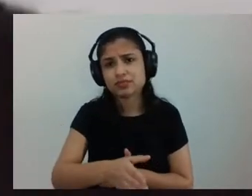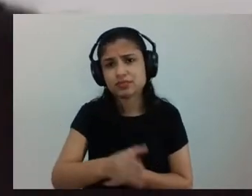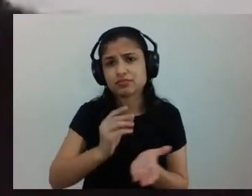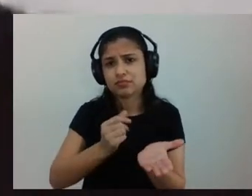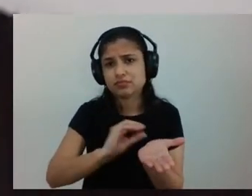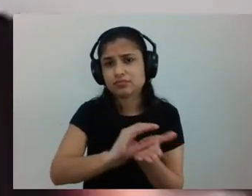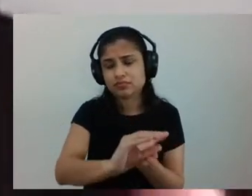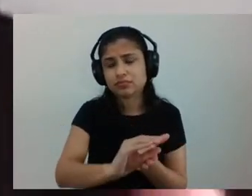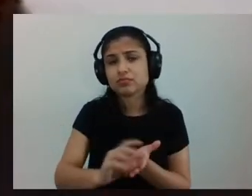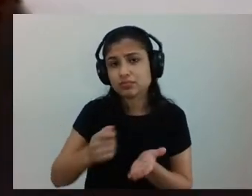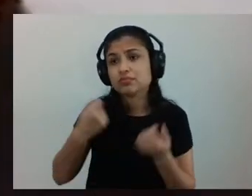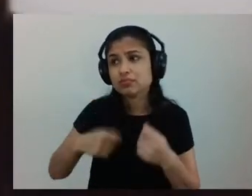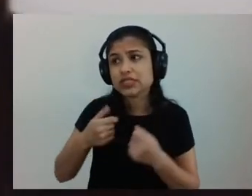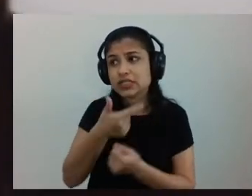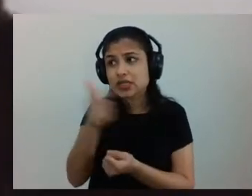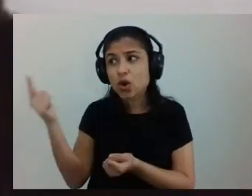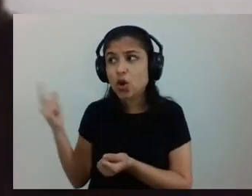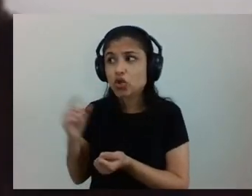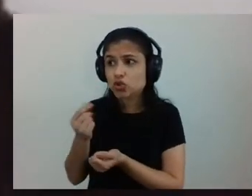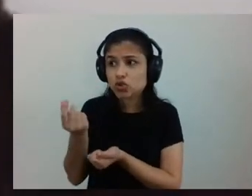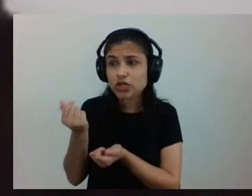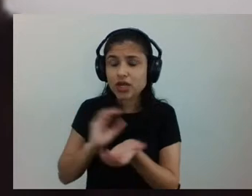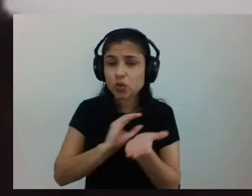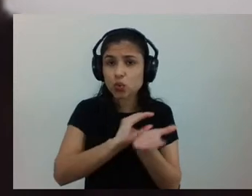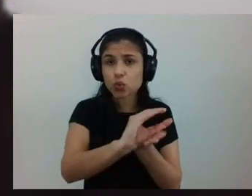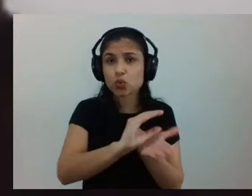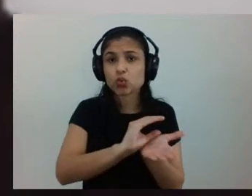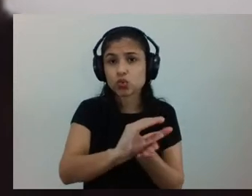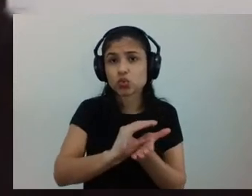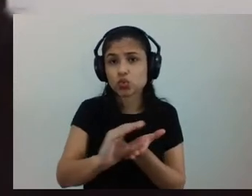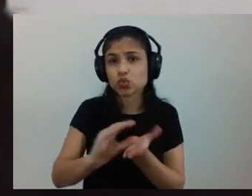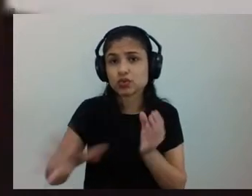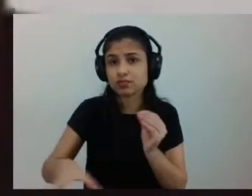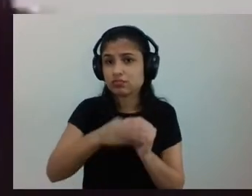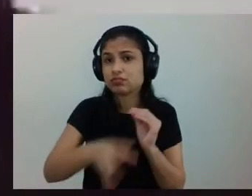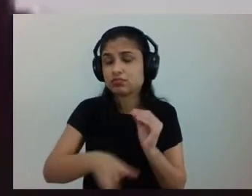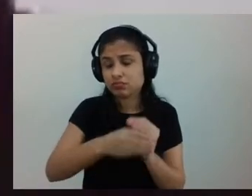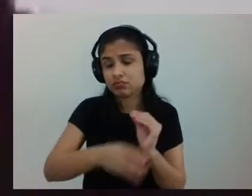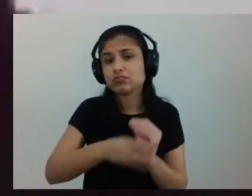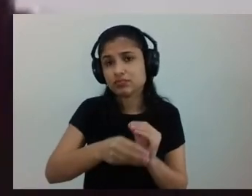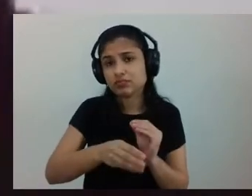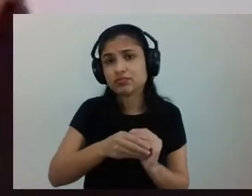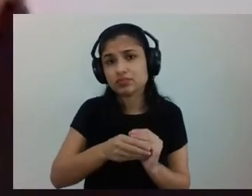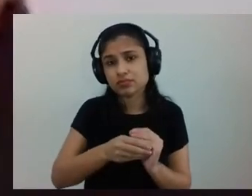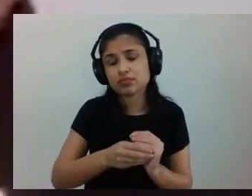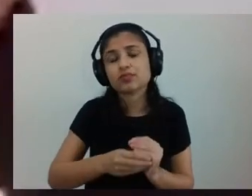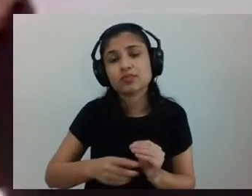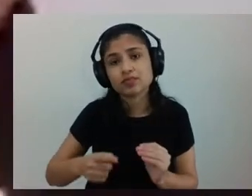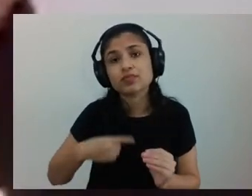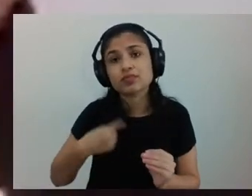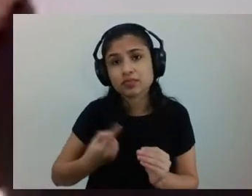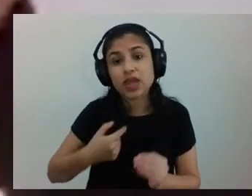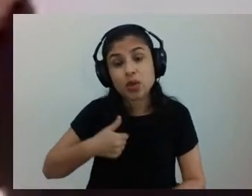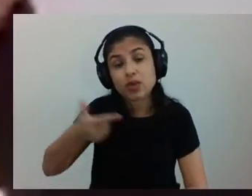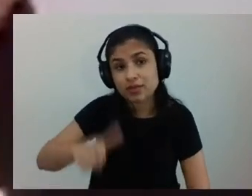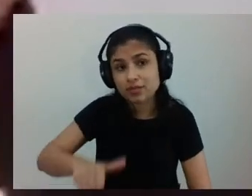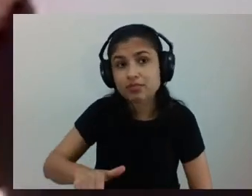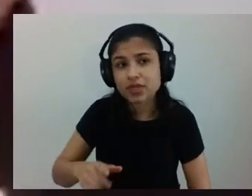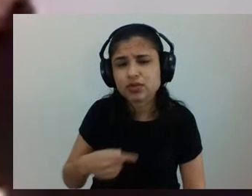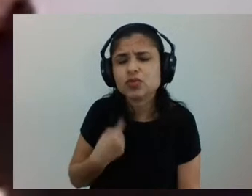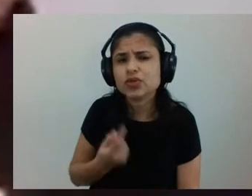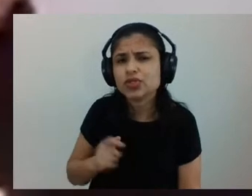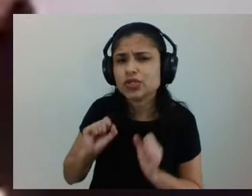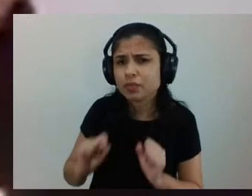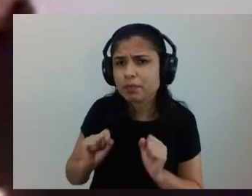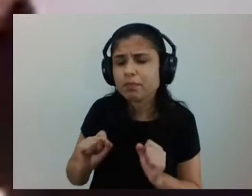obras. Eu continuo batendo o martelo na tecla de que nós realmente podemos fazer projetos. Por exemplo,